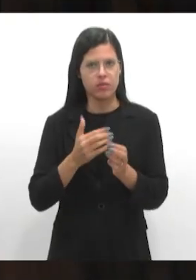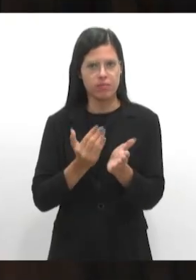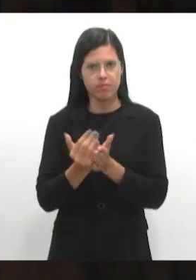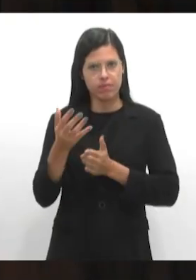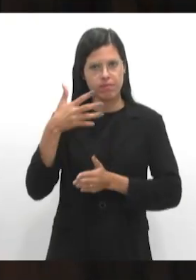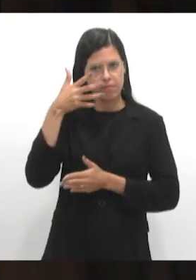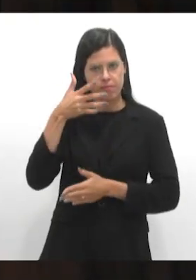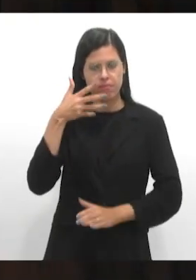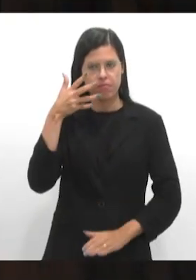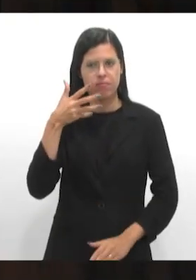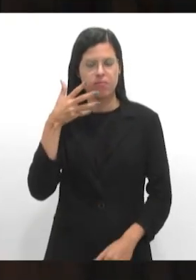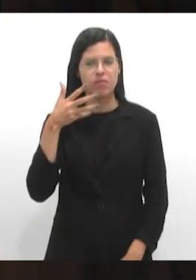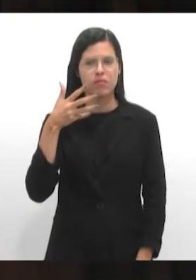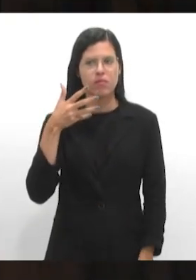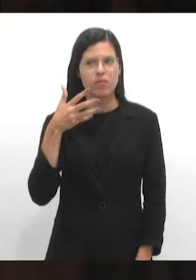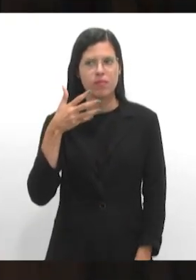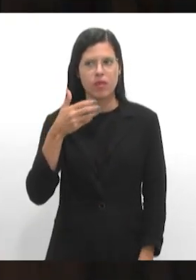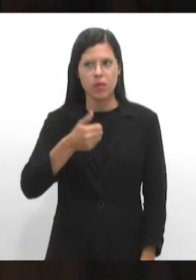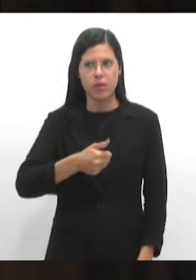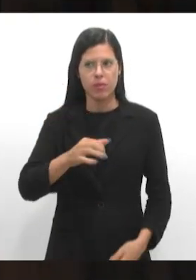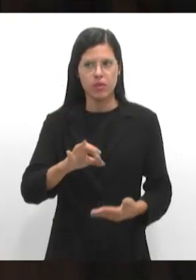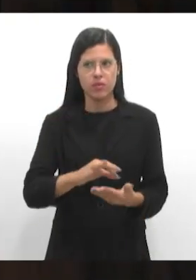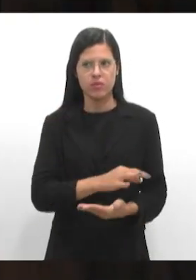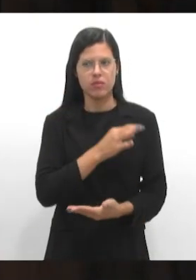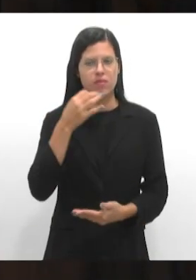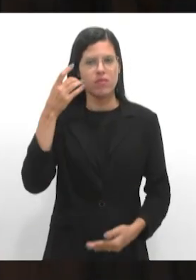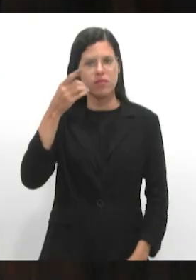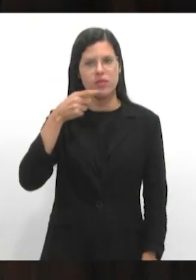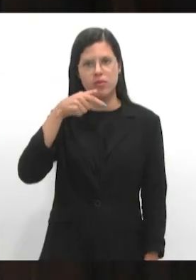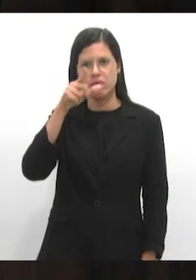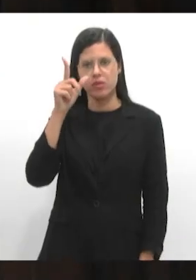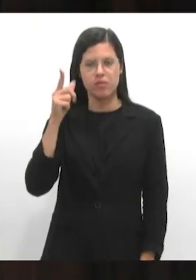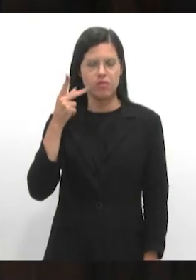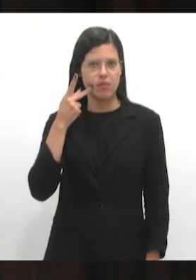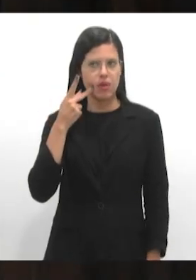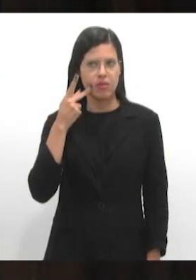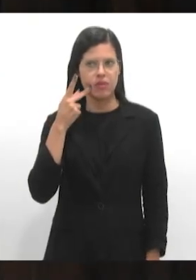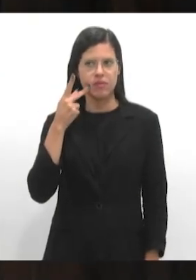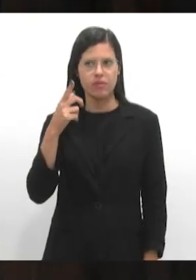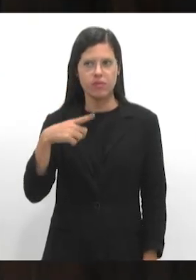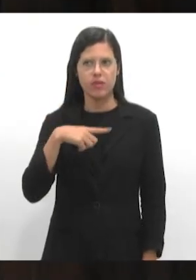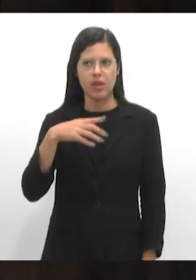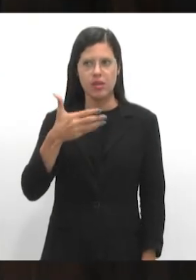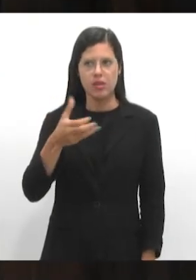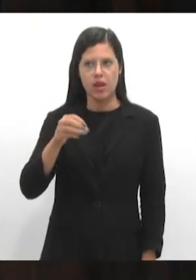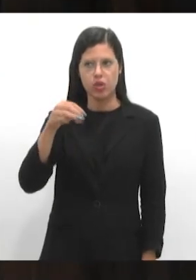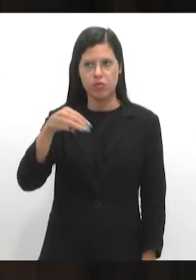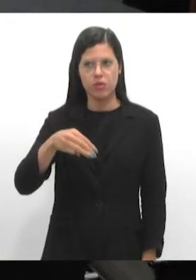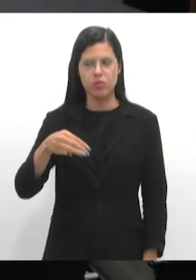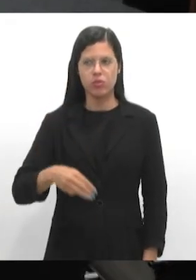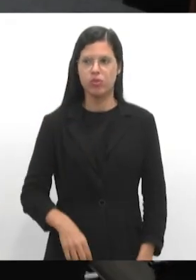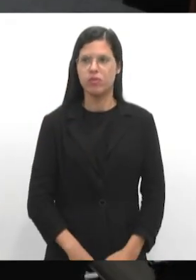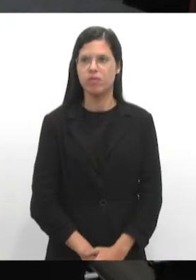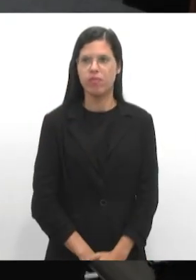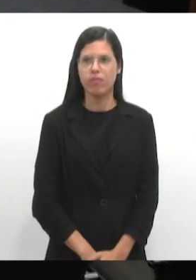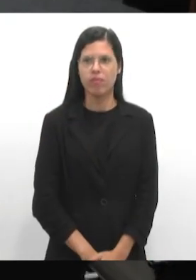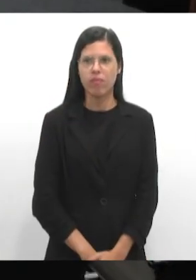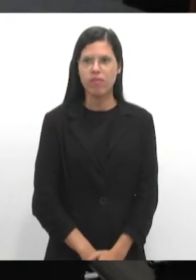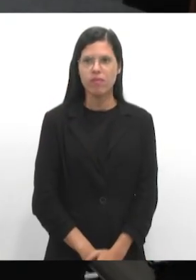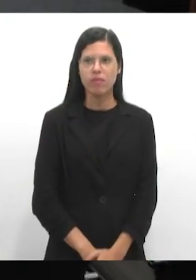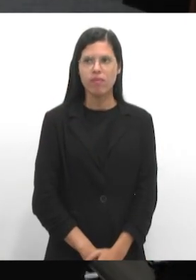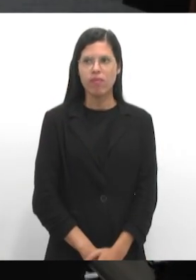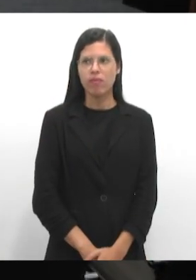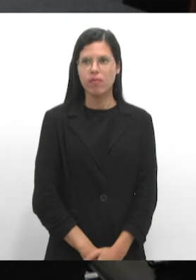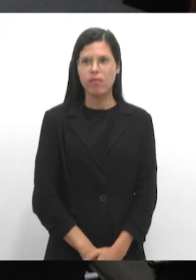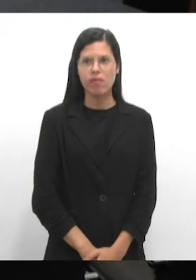expediente inicial. Primeiro orador inscrito é o nobre deputado Luiz Paulo, que dispõe de 10 minutos.